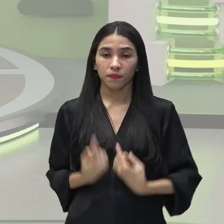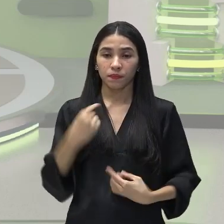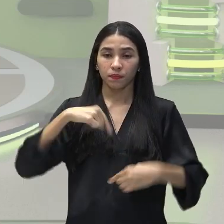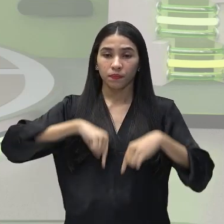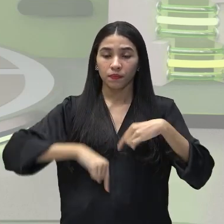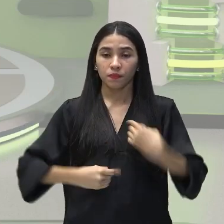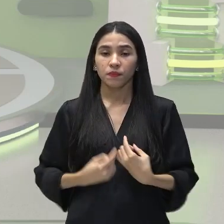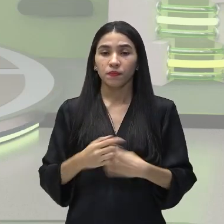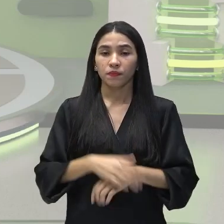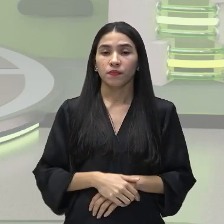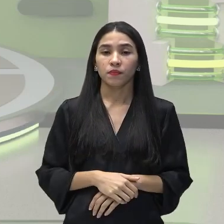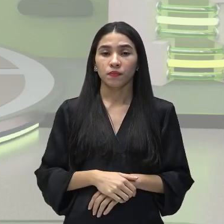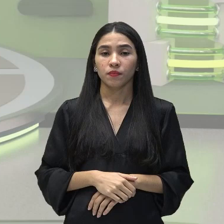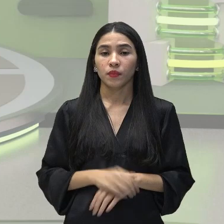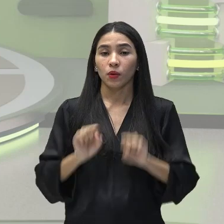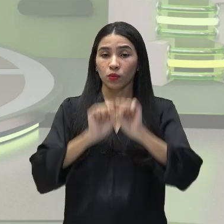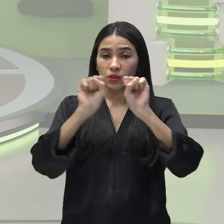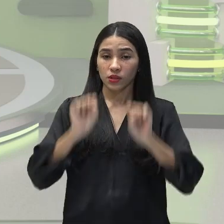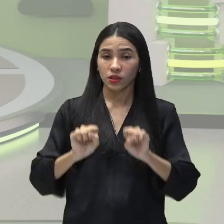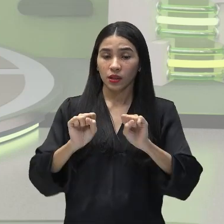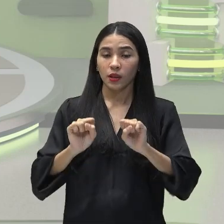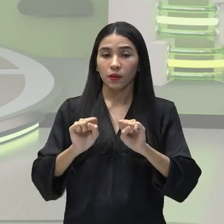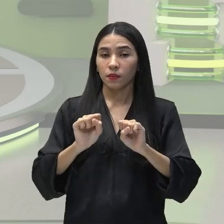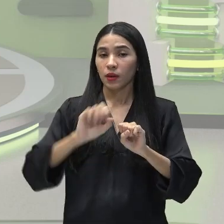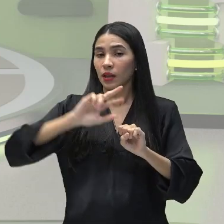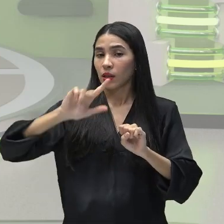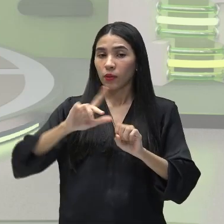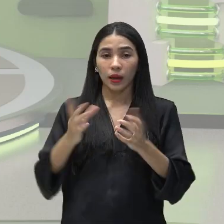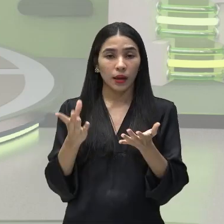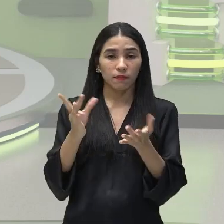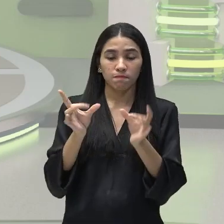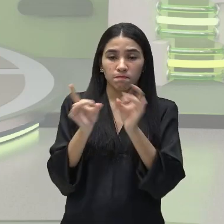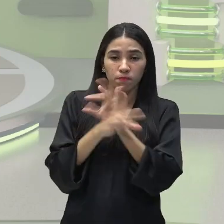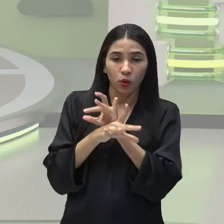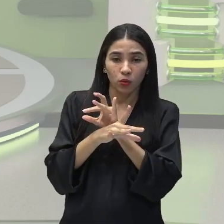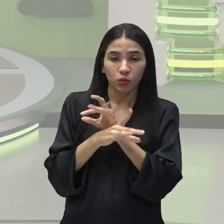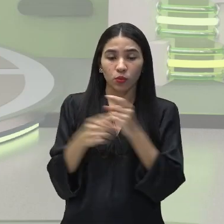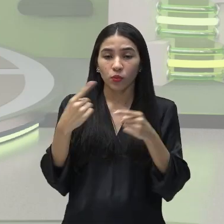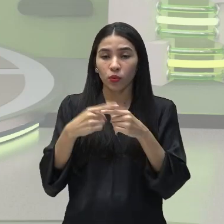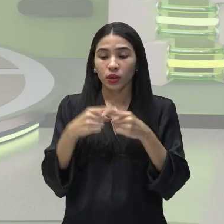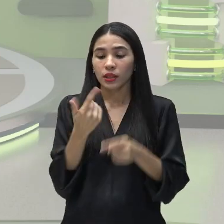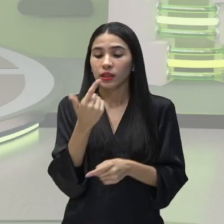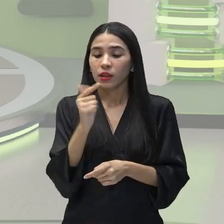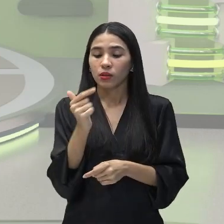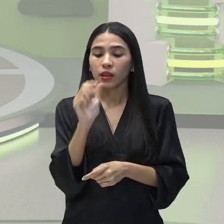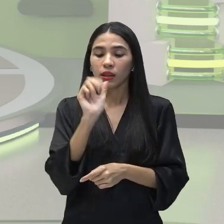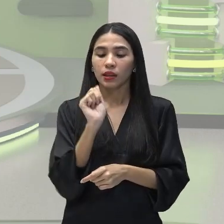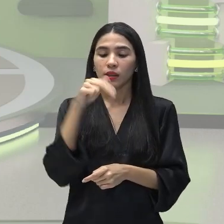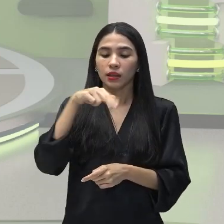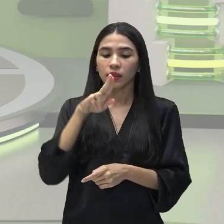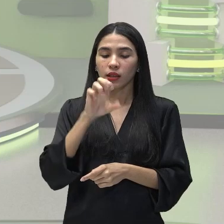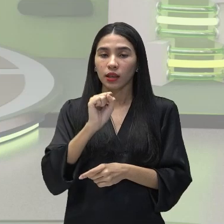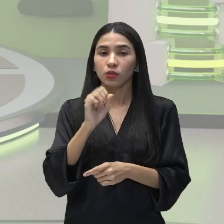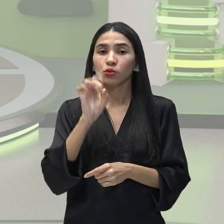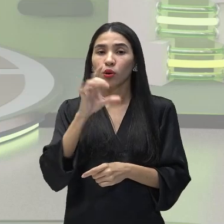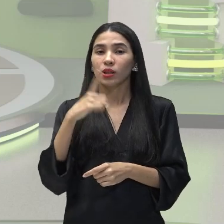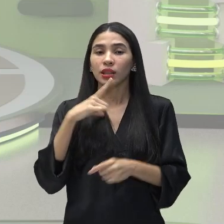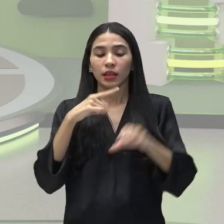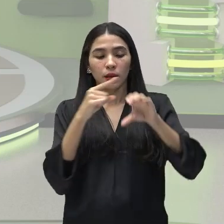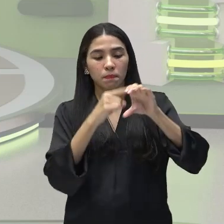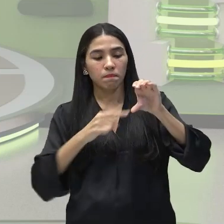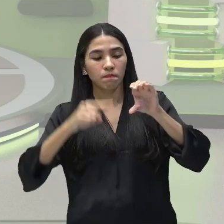digestão, que o sistema digestório deles não é completo, porque não possui ânus, ele possui só uma boca, onde